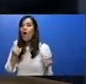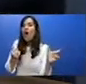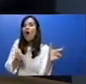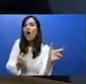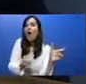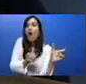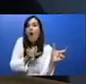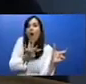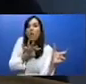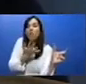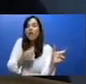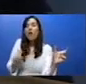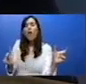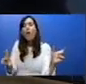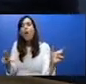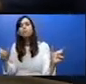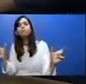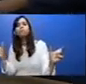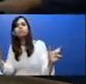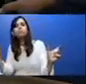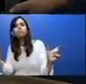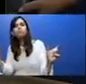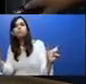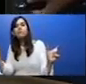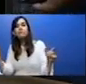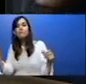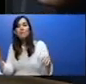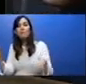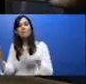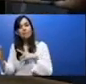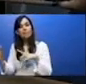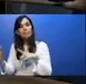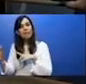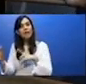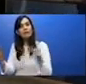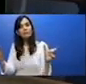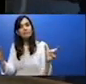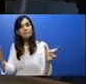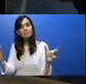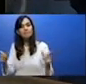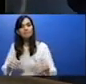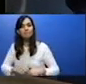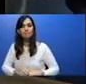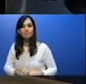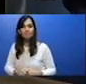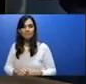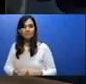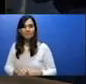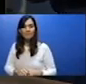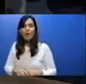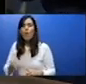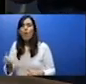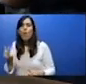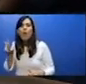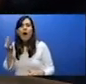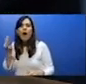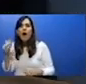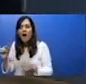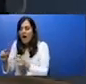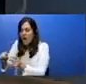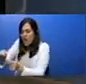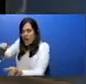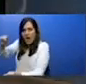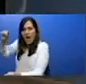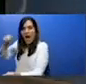Ah, o professor quer que seus alunos contem quantos litros de água